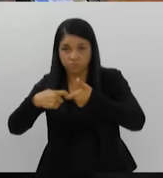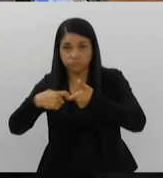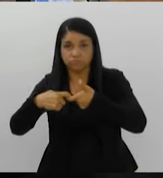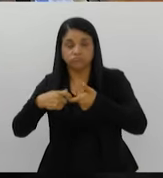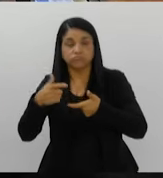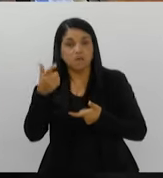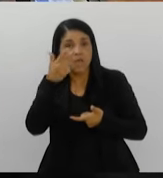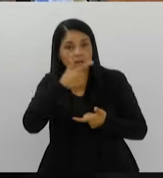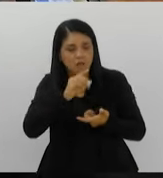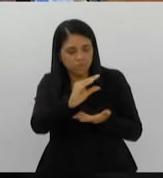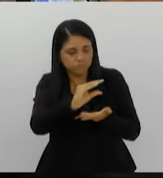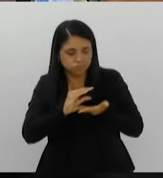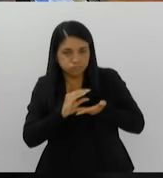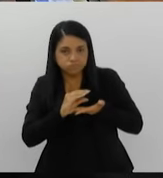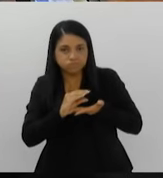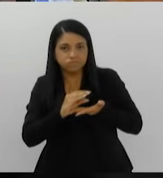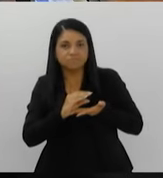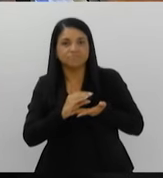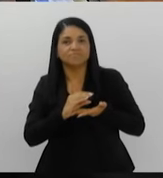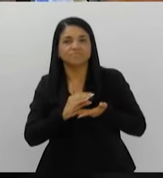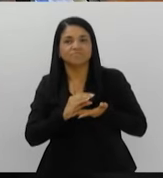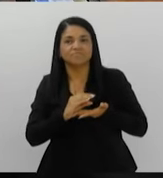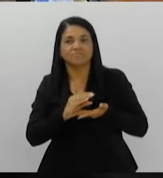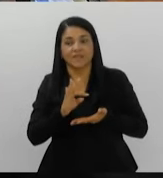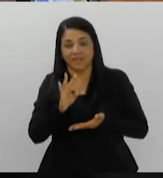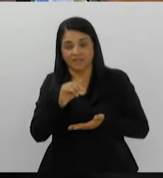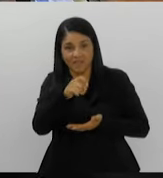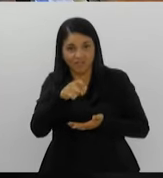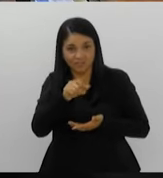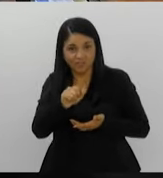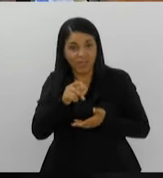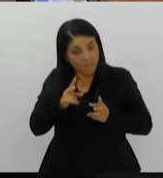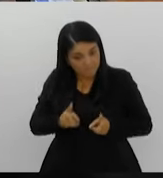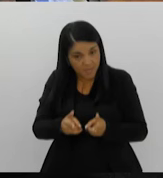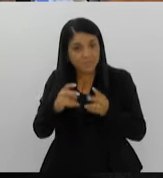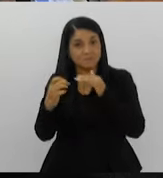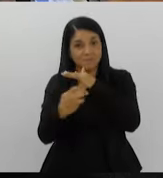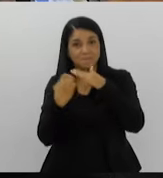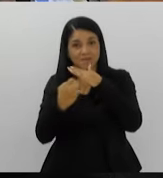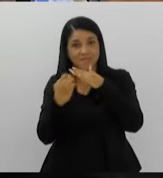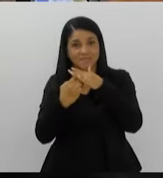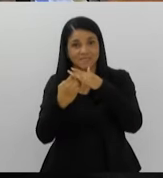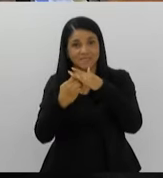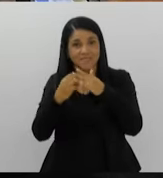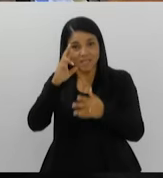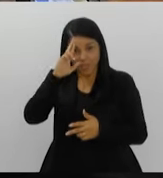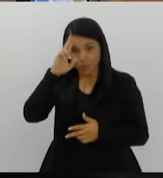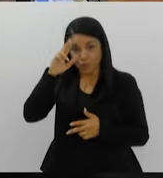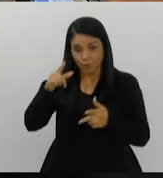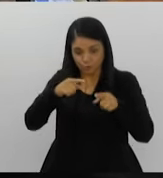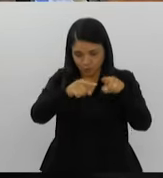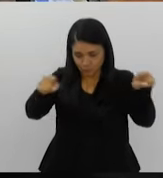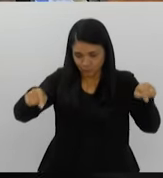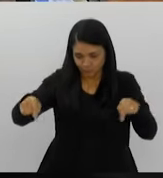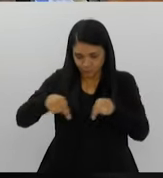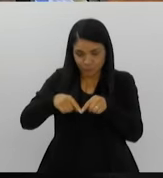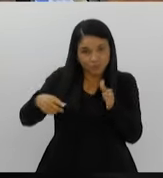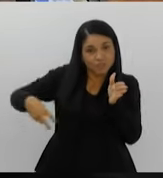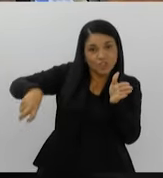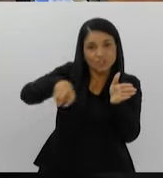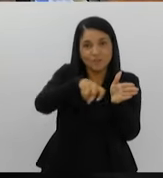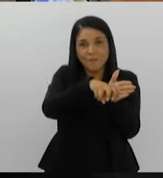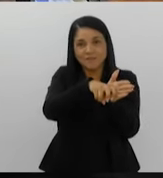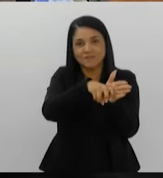com reboque, que recebe a taxa, é a mesma que é a dona do pátio.